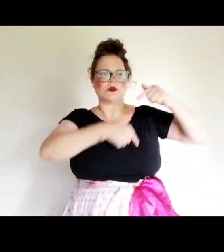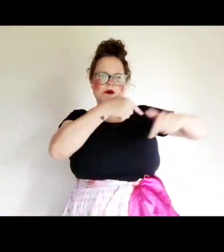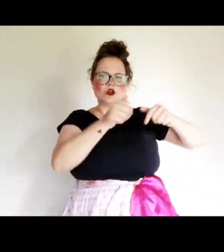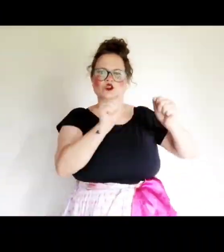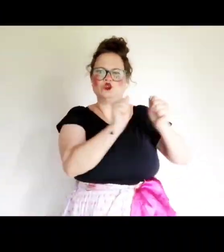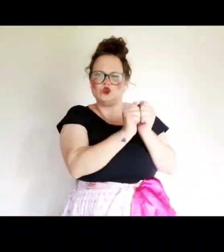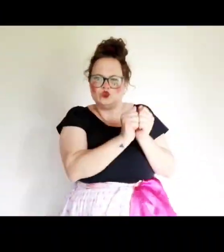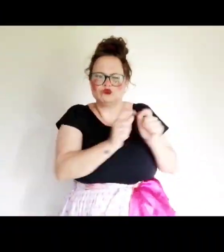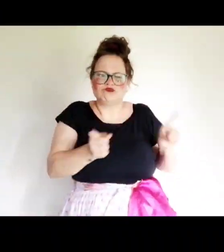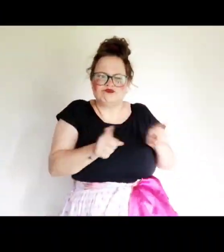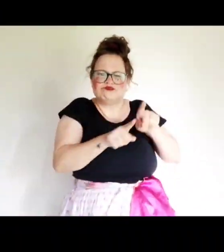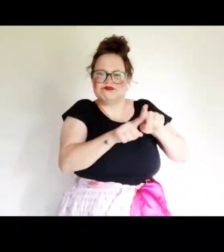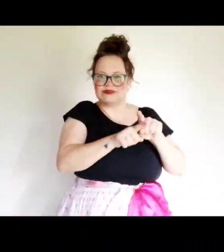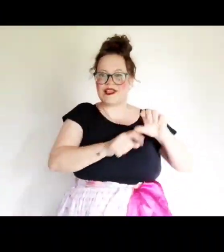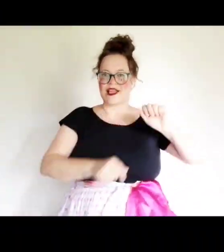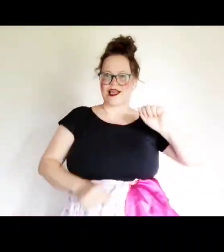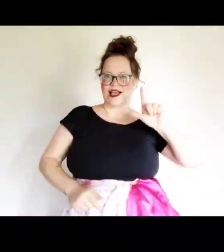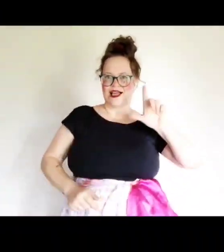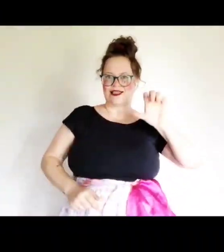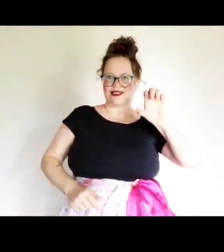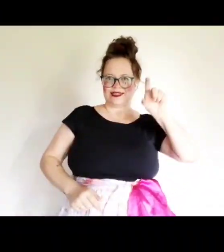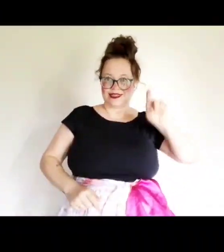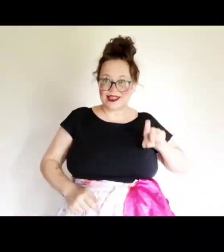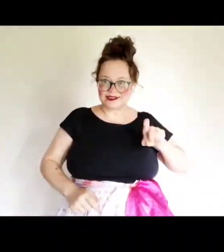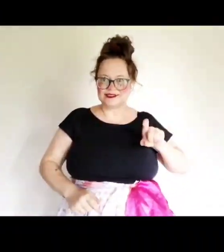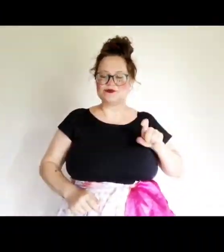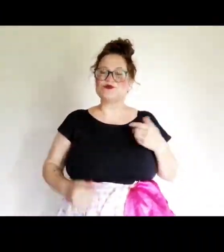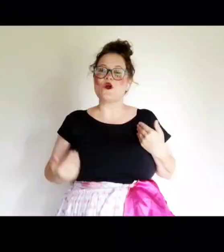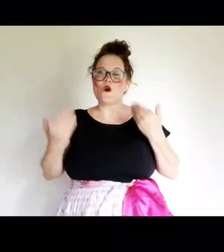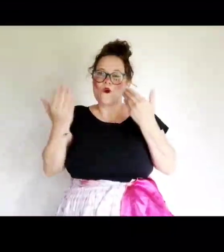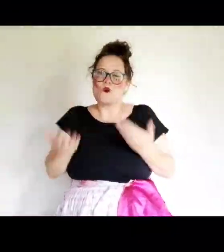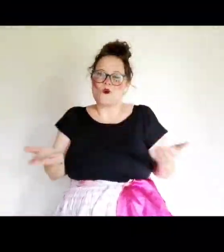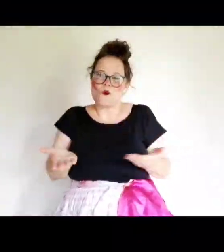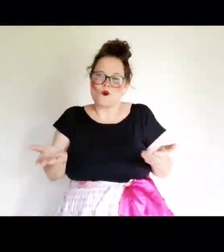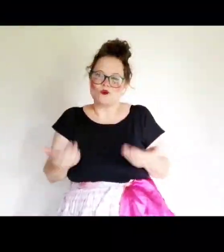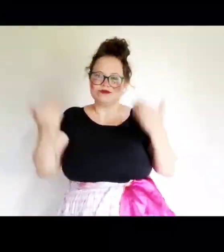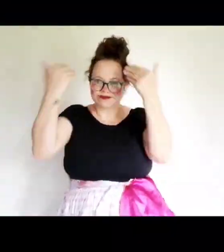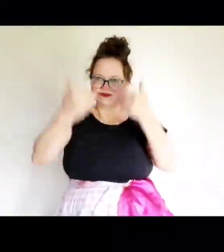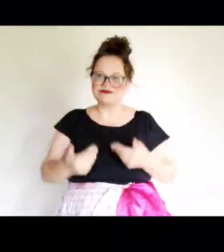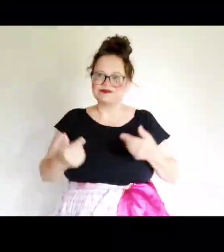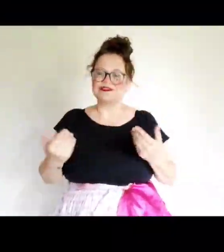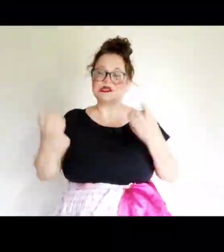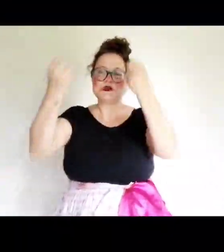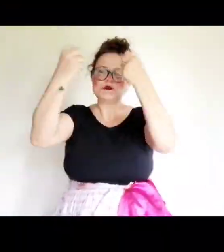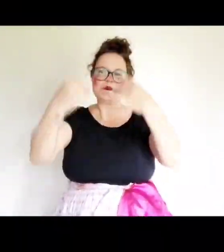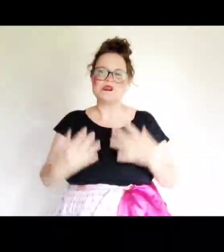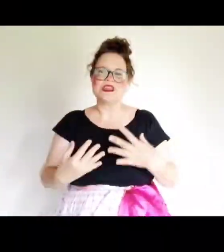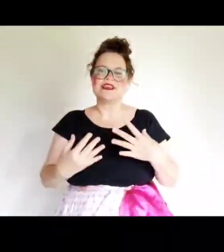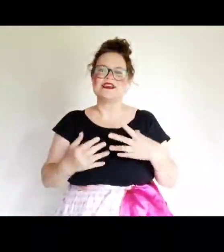Nascimento. E hoje estou aqui para falar da minha pesquisa